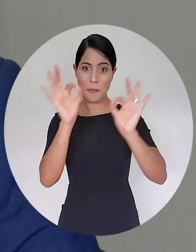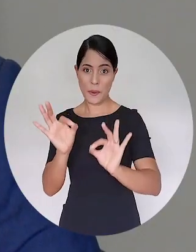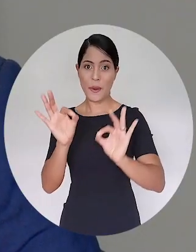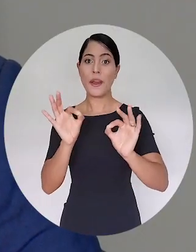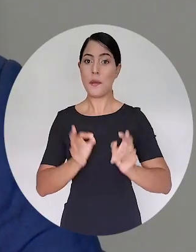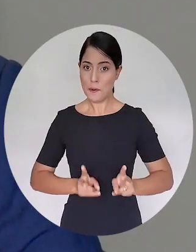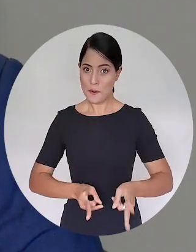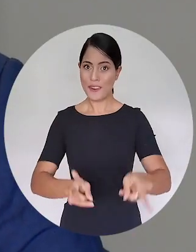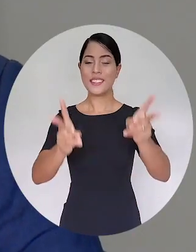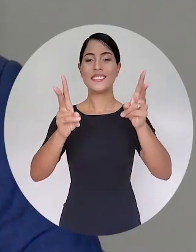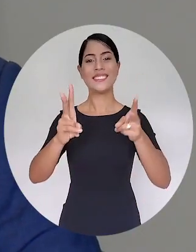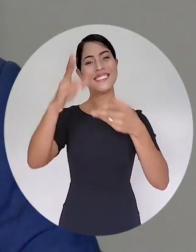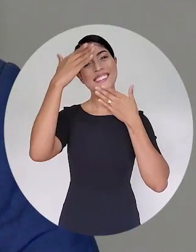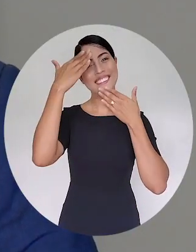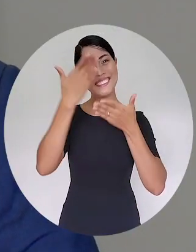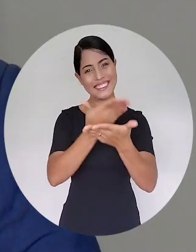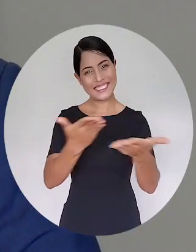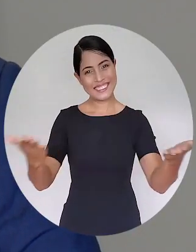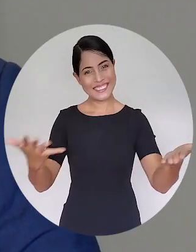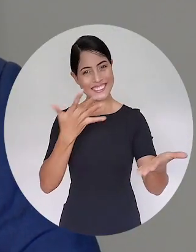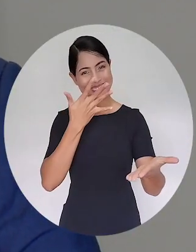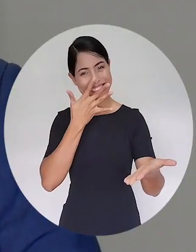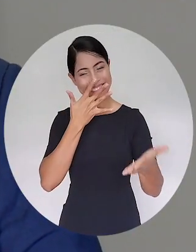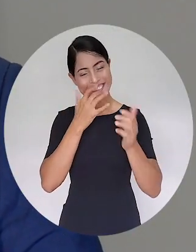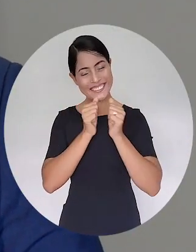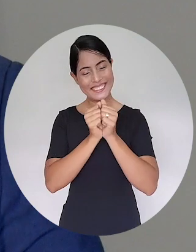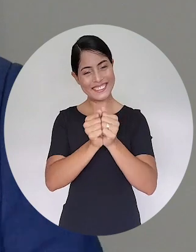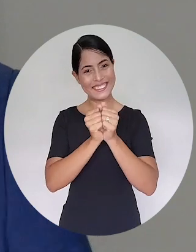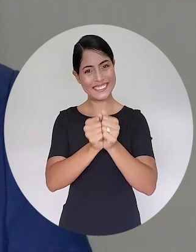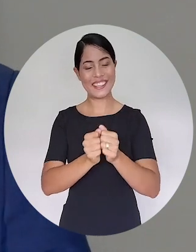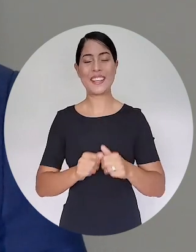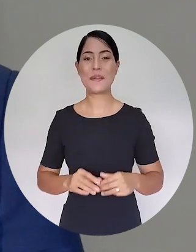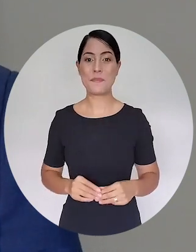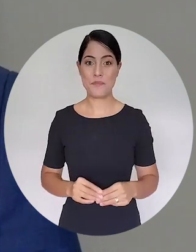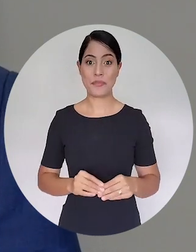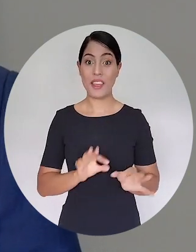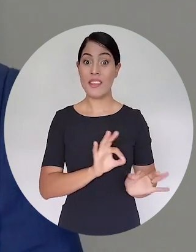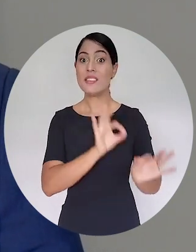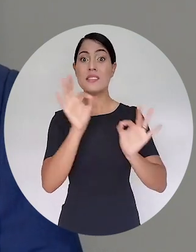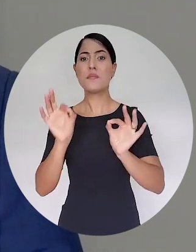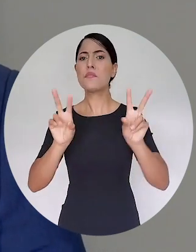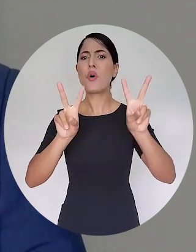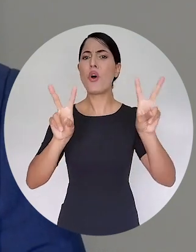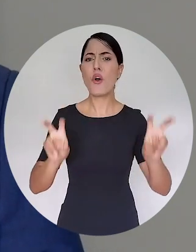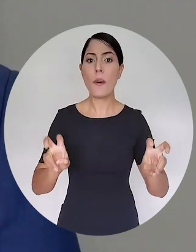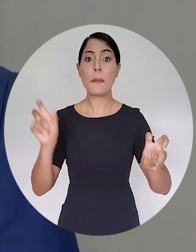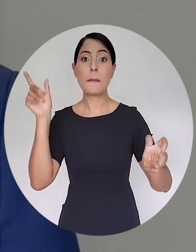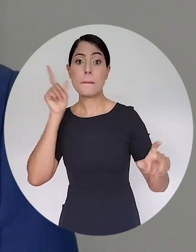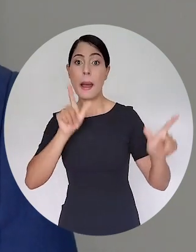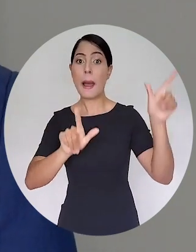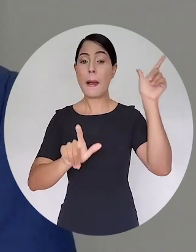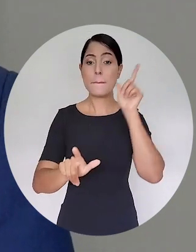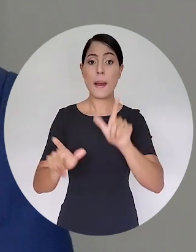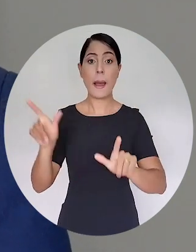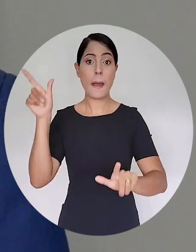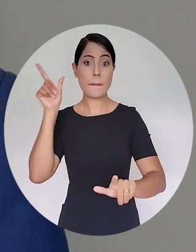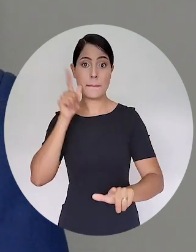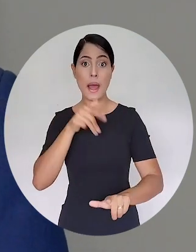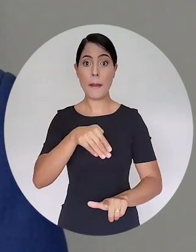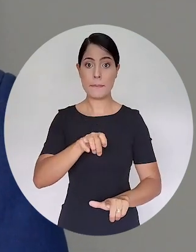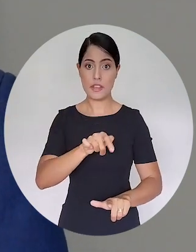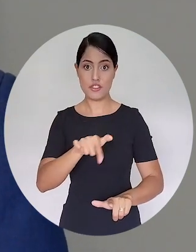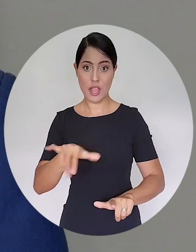Voltamos no intervalo. Muito obrigado pela sua companhia. Neste bloco falaremos sobre as conquistas e desafios